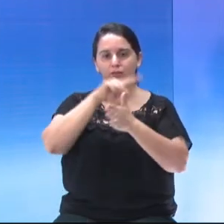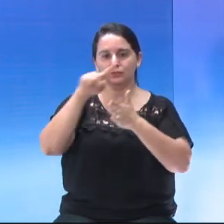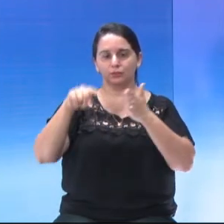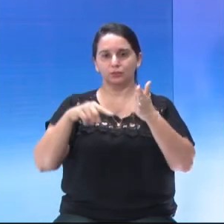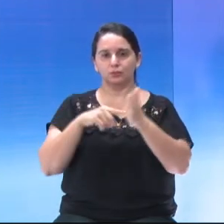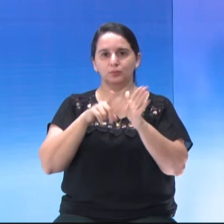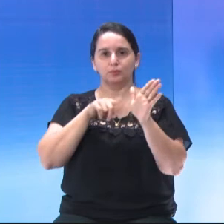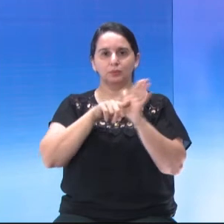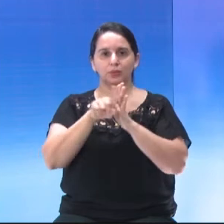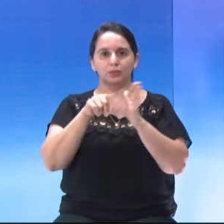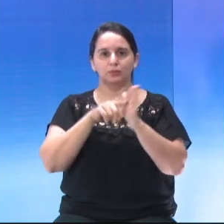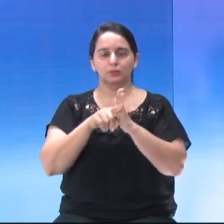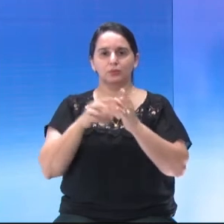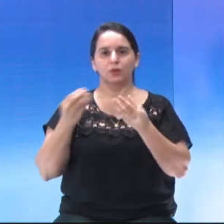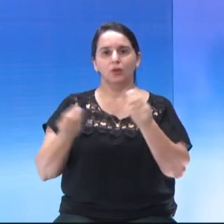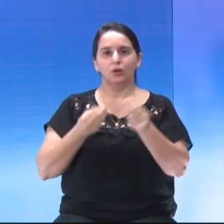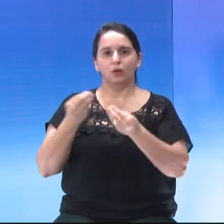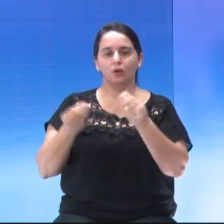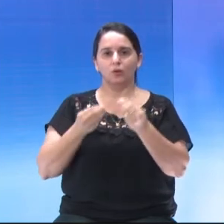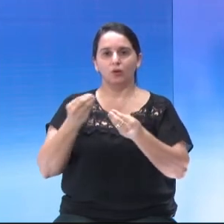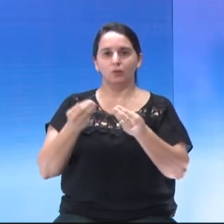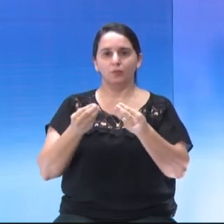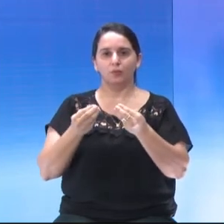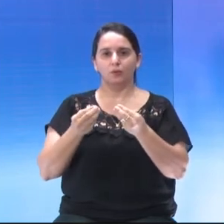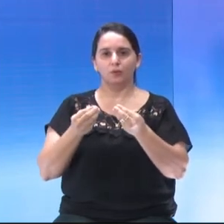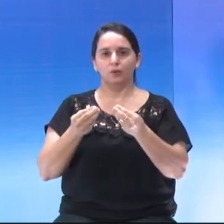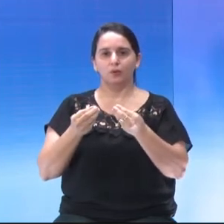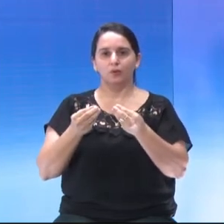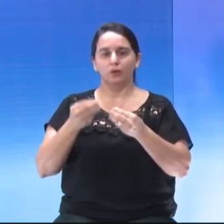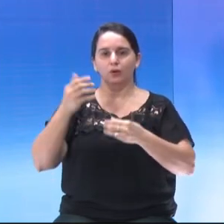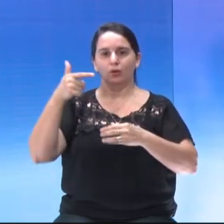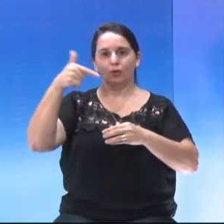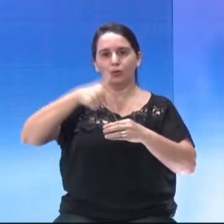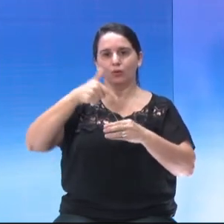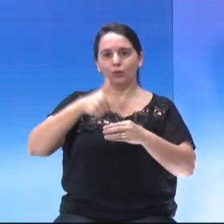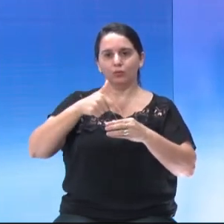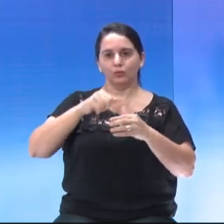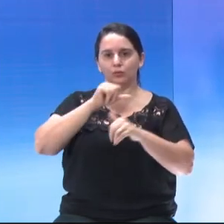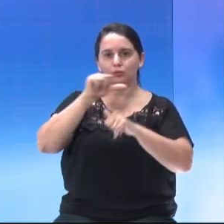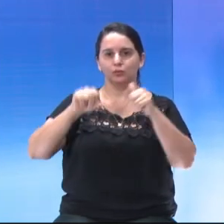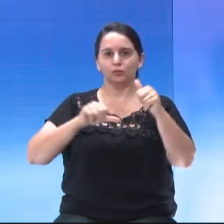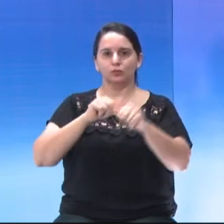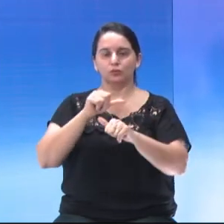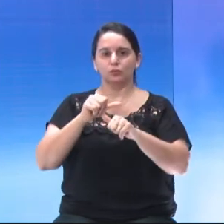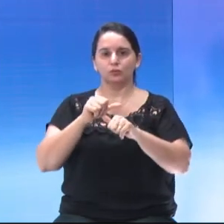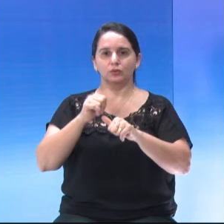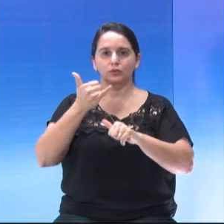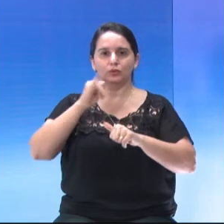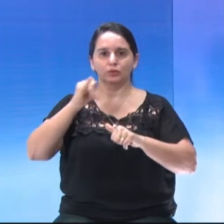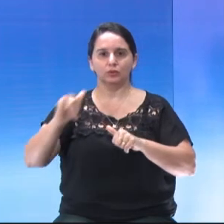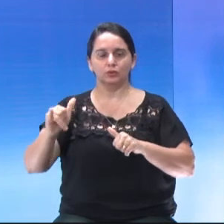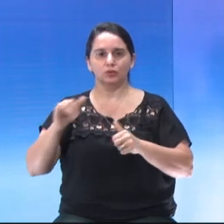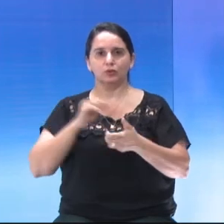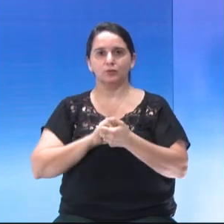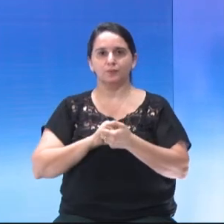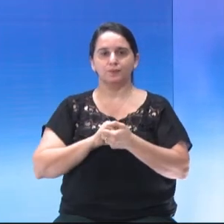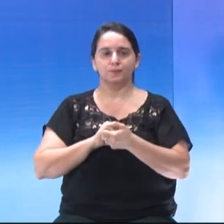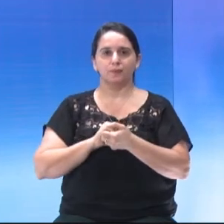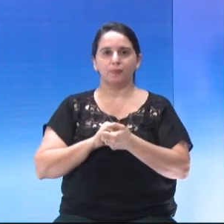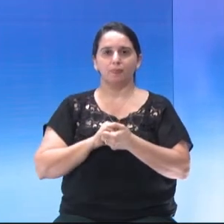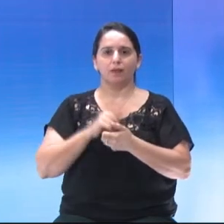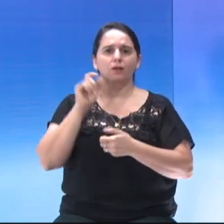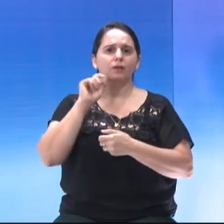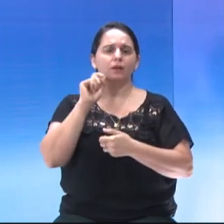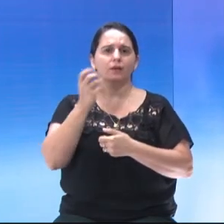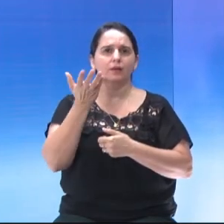ele pergunta: nesse ciclo, a formação de combustível está vinculada à conversão de energia.